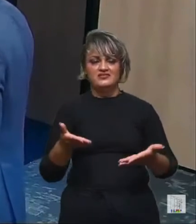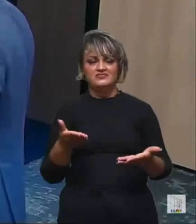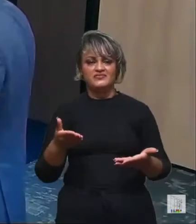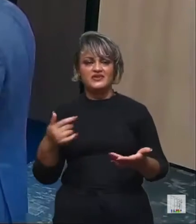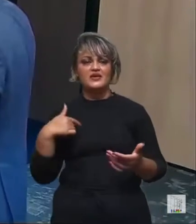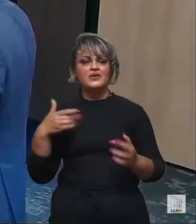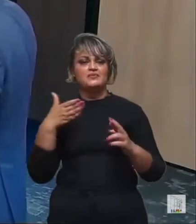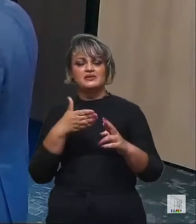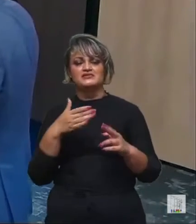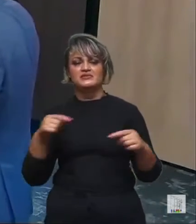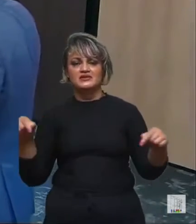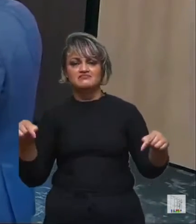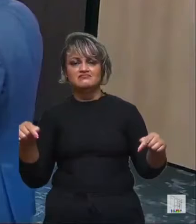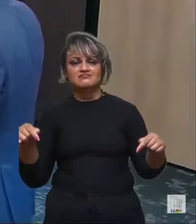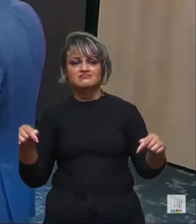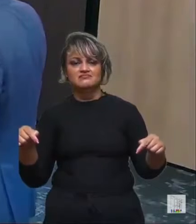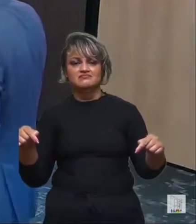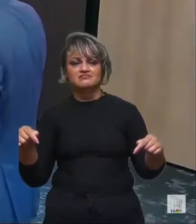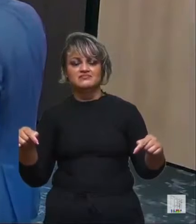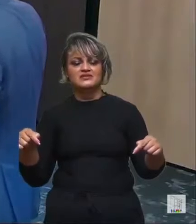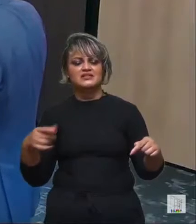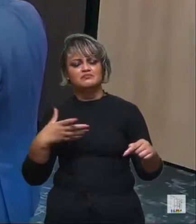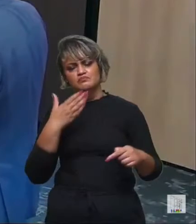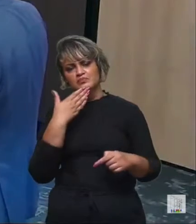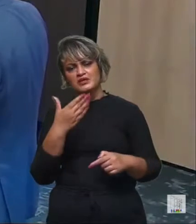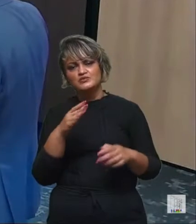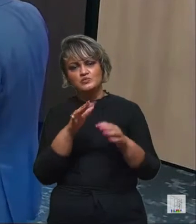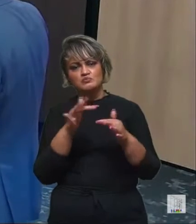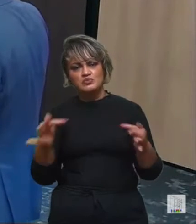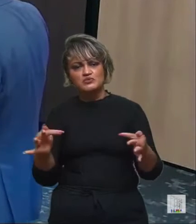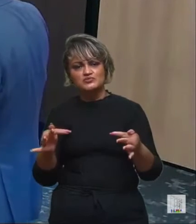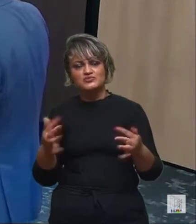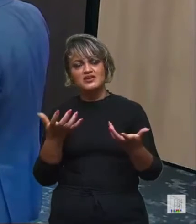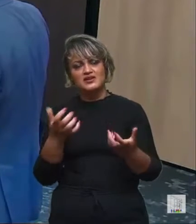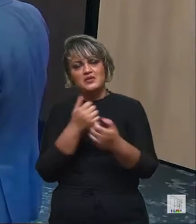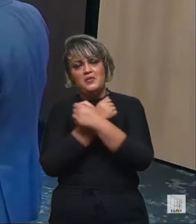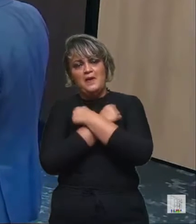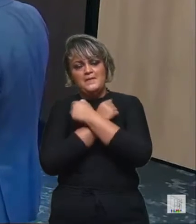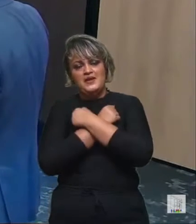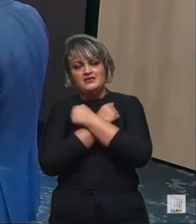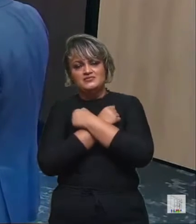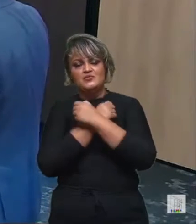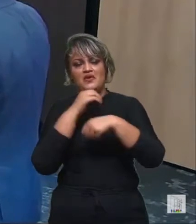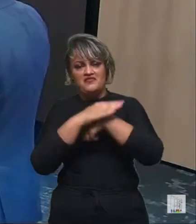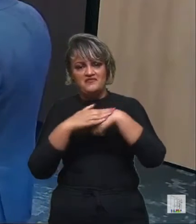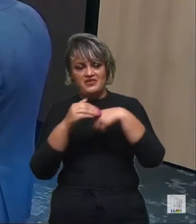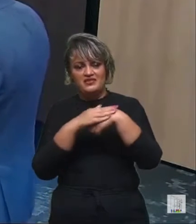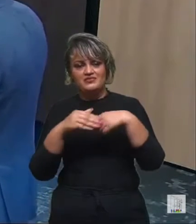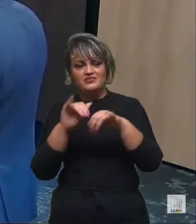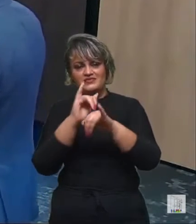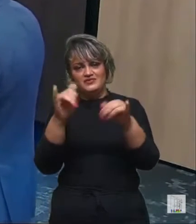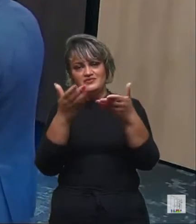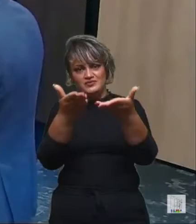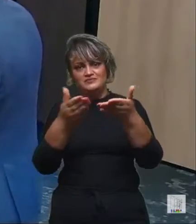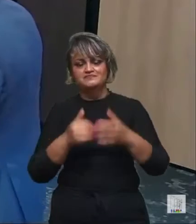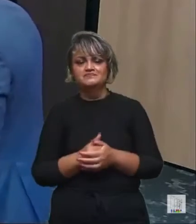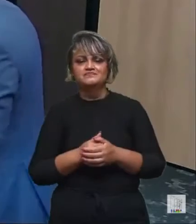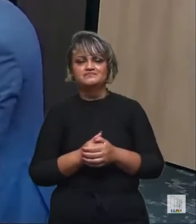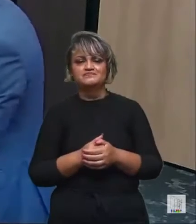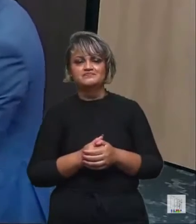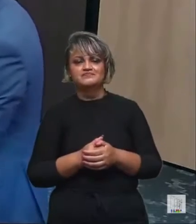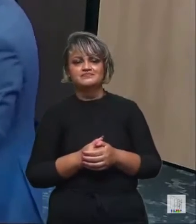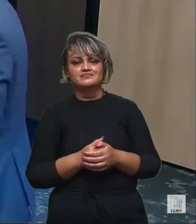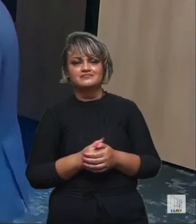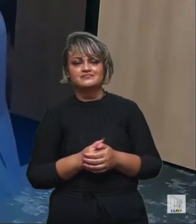de todos, peço que, de uma forma muito humilde, recebam um abraço de afeto e de agradecimento por presidir esta cerimónia. Muito